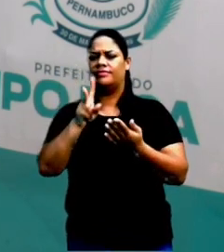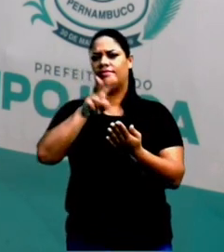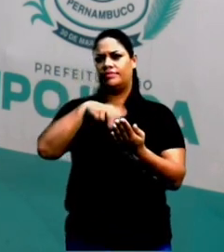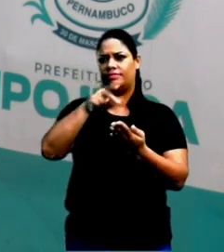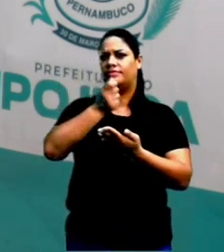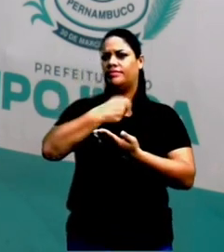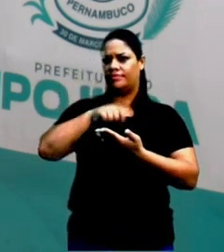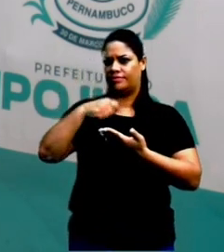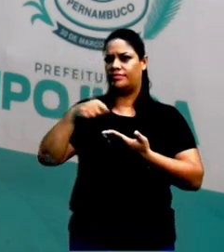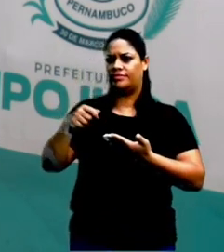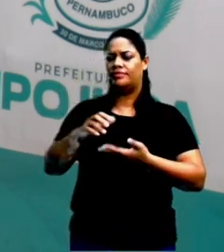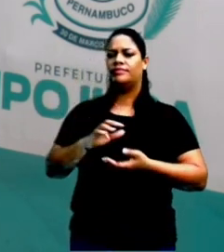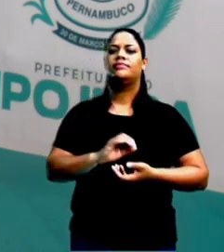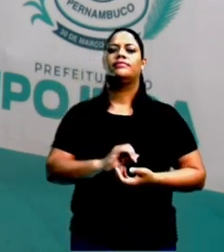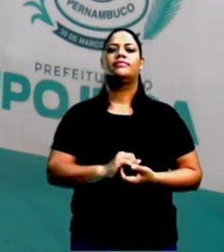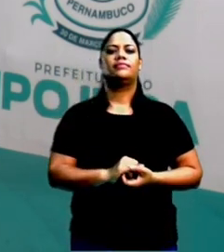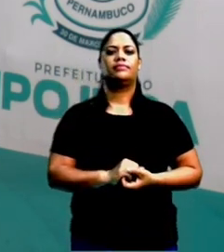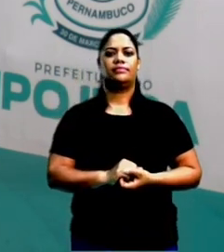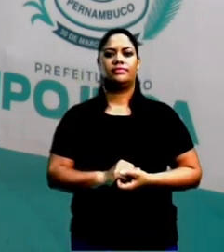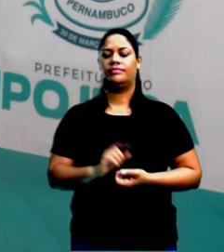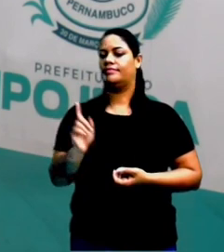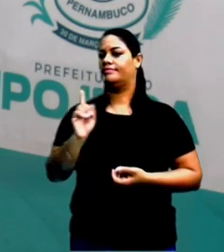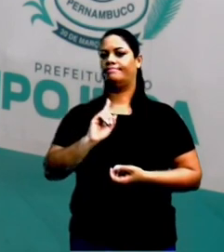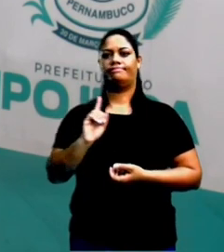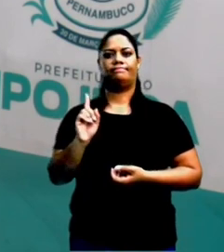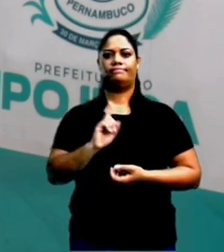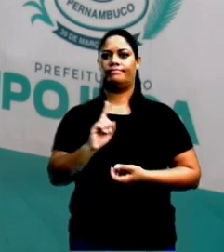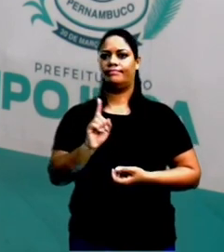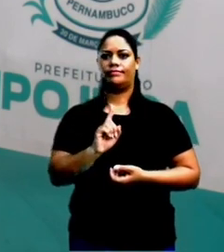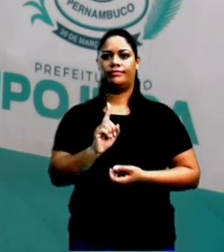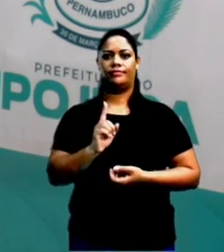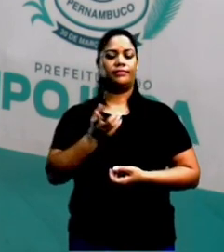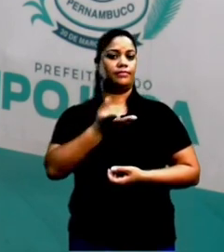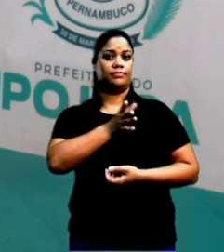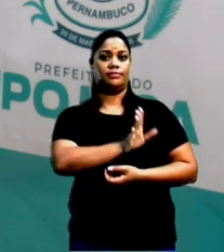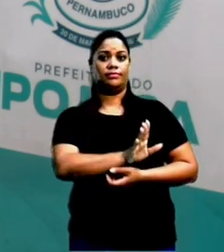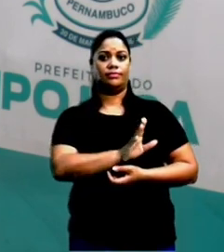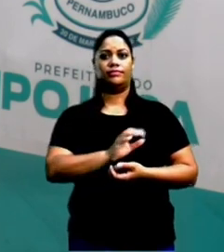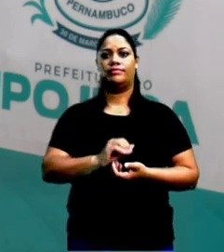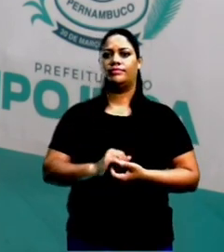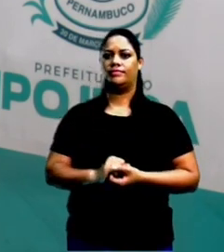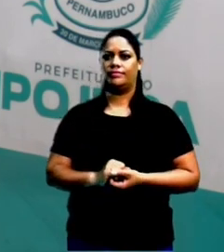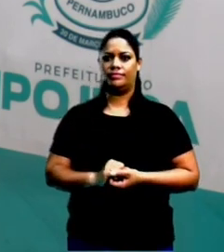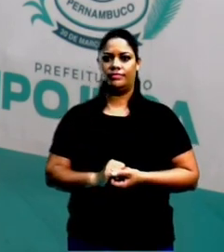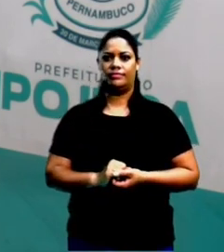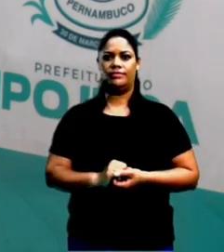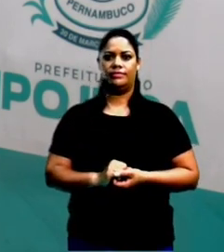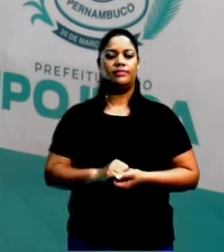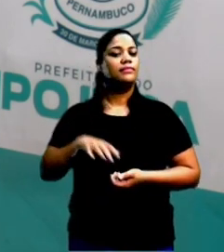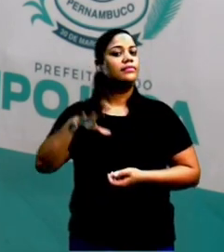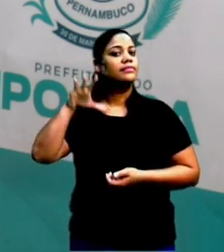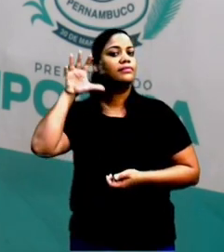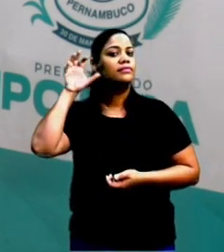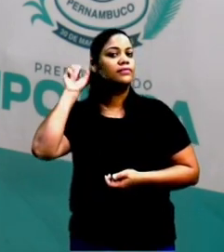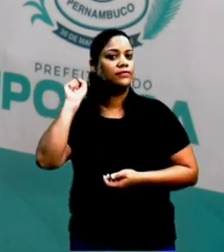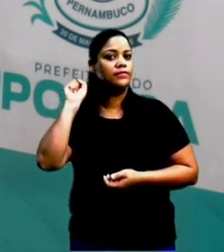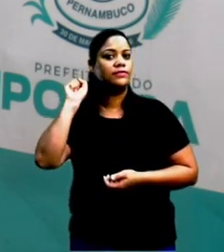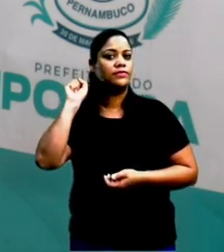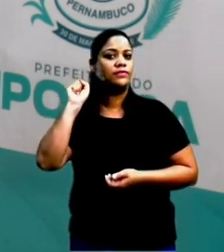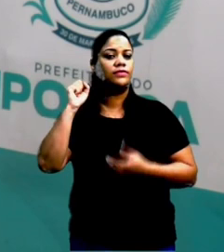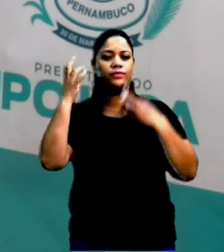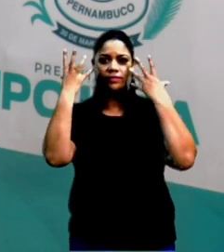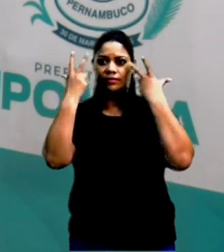ele estavam dizendo para dizer a leoa, não, isso não é isso que eu quero. Então, ele escutou o que os